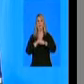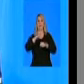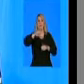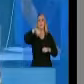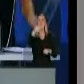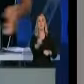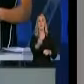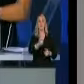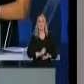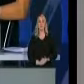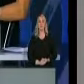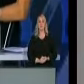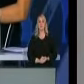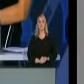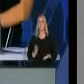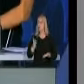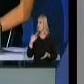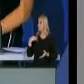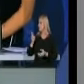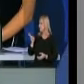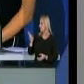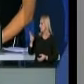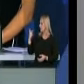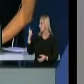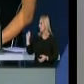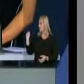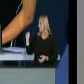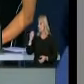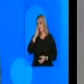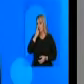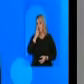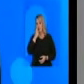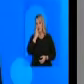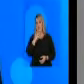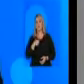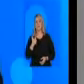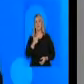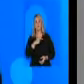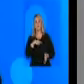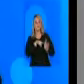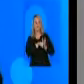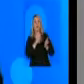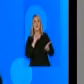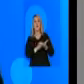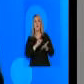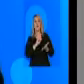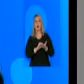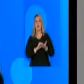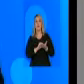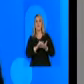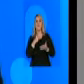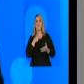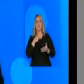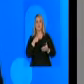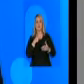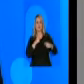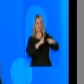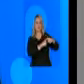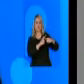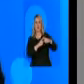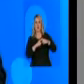Fábio, agora você pode continuar, você tem mais 15 segundos. Outra questão também pertinente é a falta de vagas nos cemitérios. As famílias